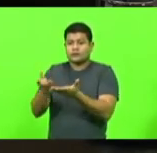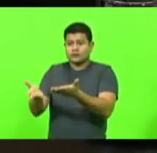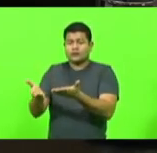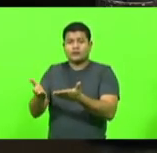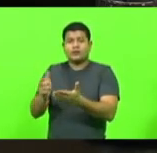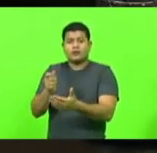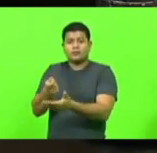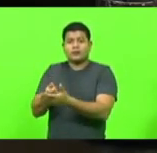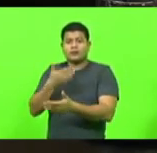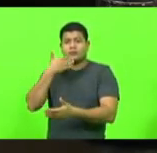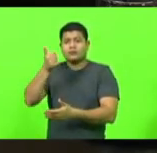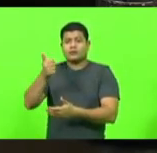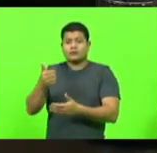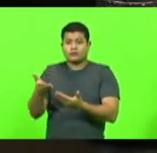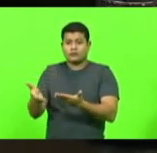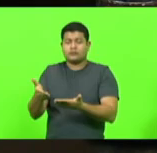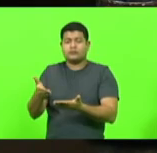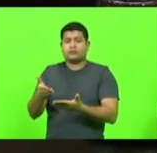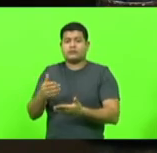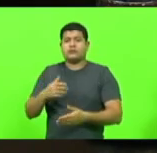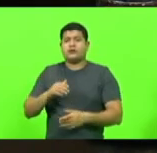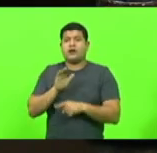ajudar melhor essas famílias.